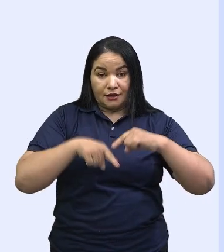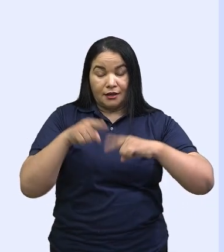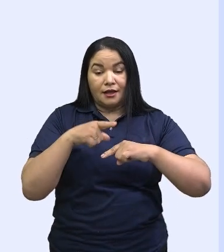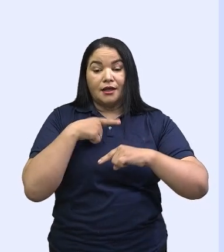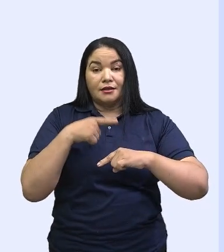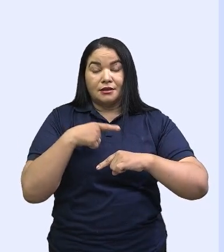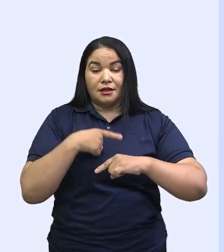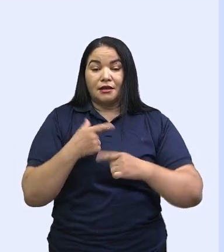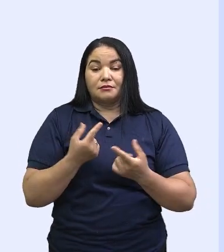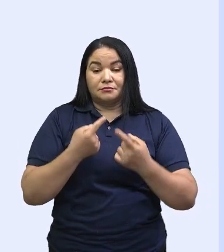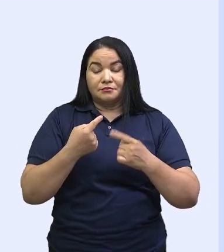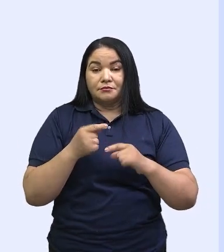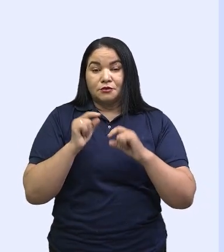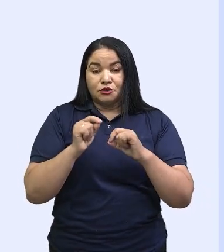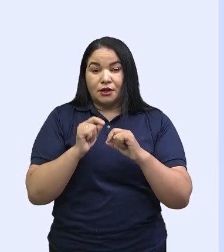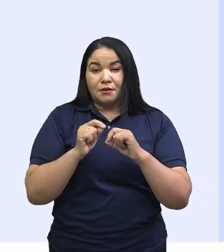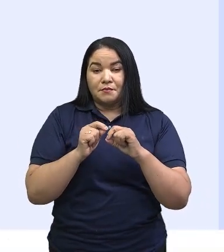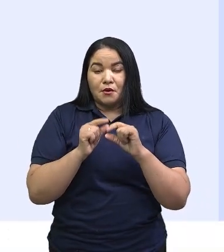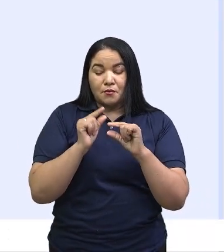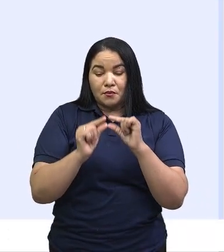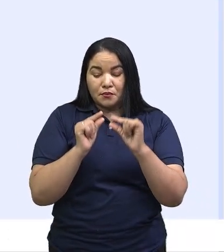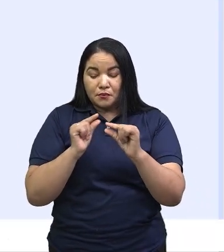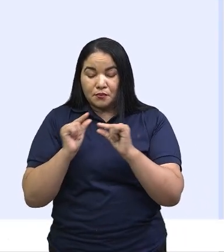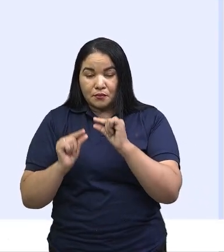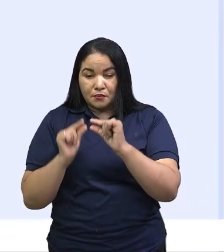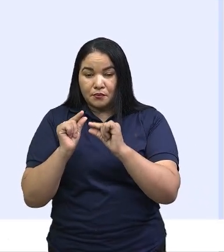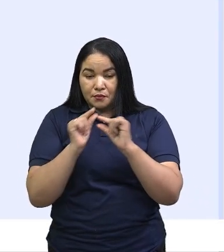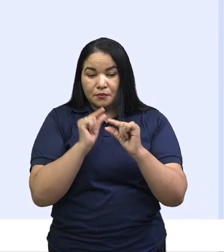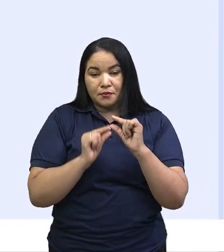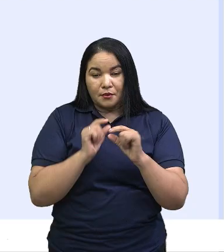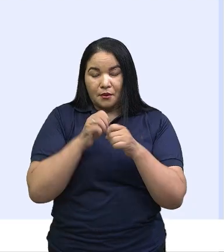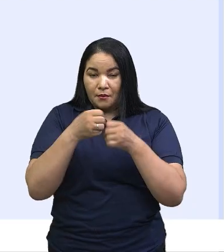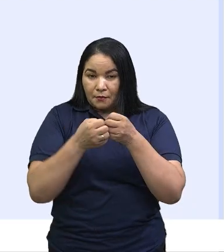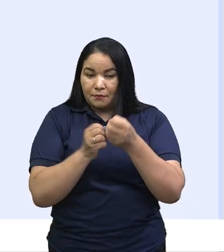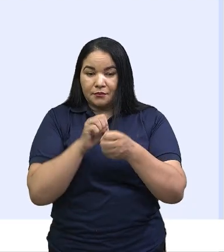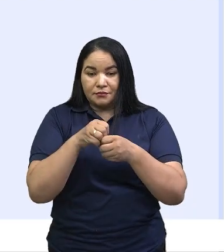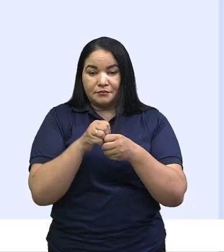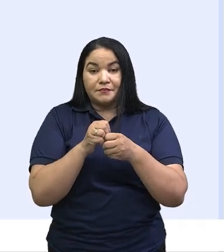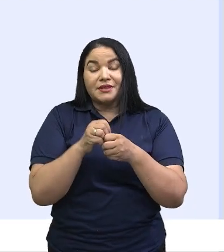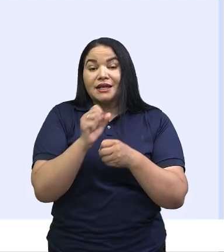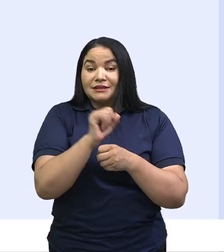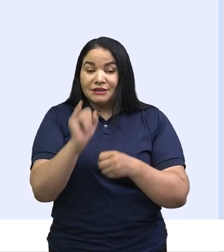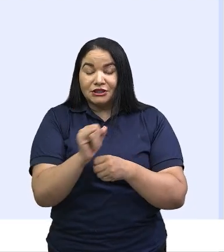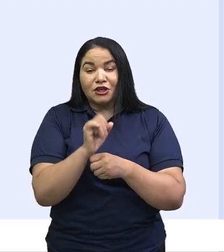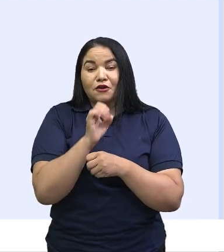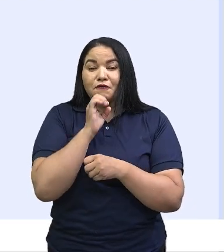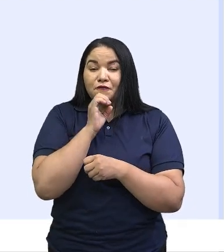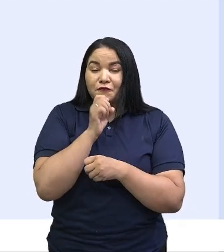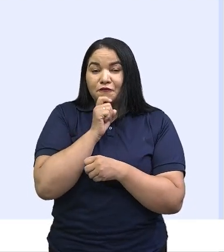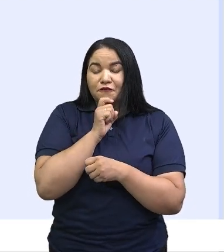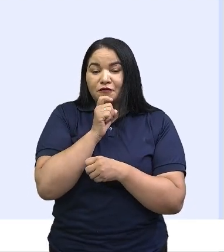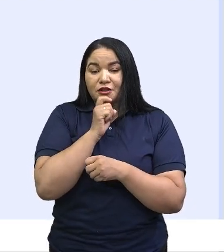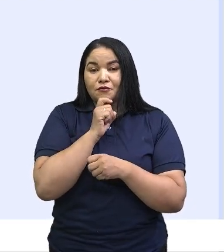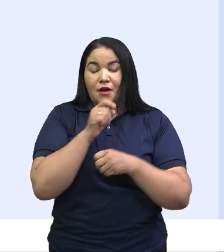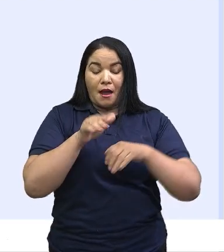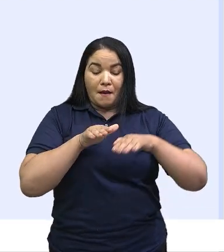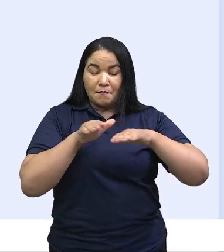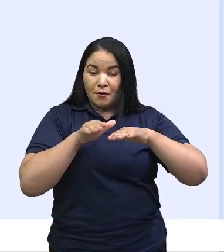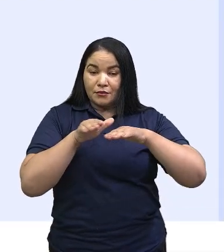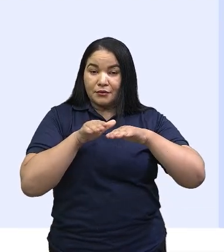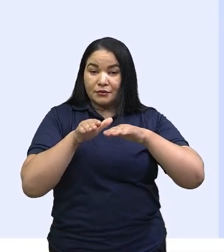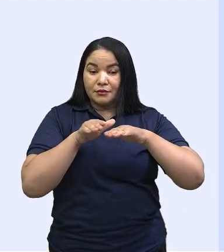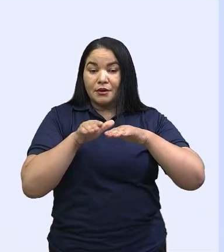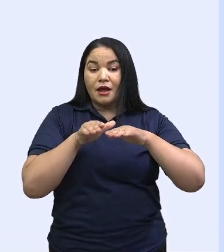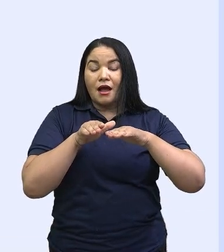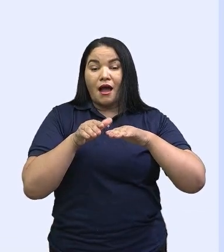formado por partículas, como nós estamos vendo aí. Num corpo frio, as moléculas se movem numa